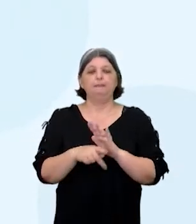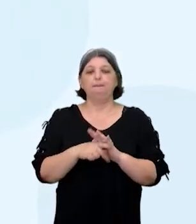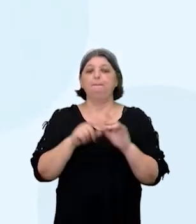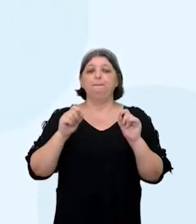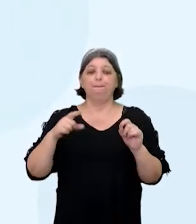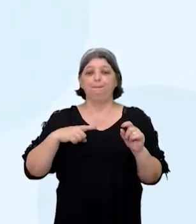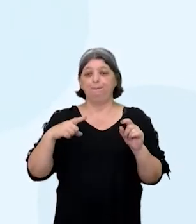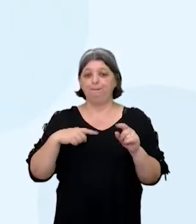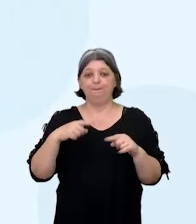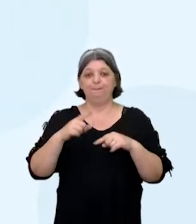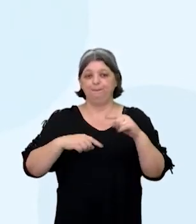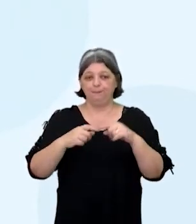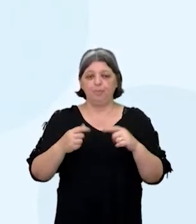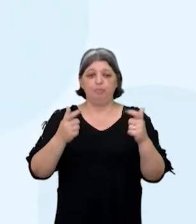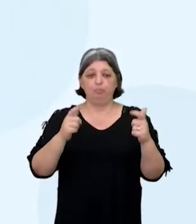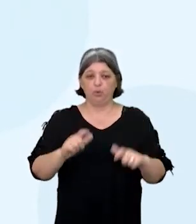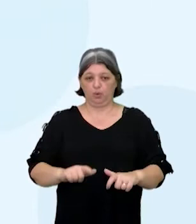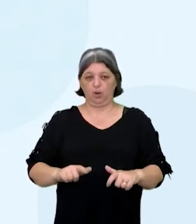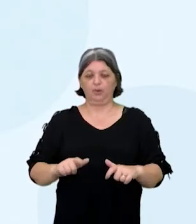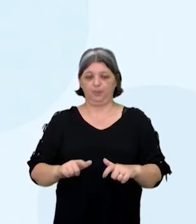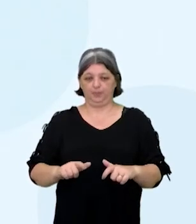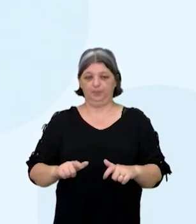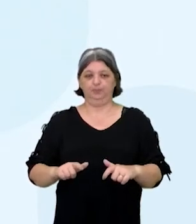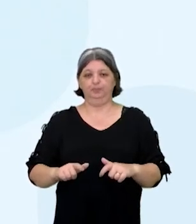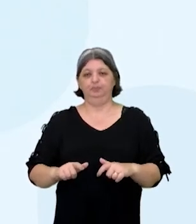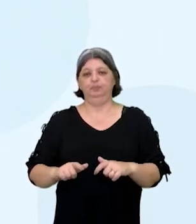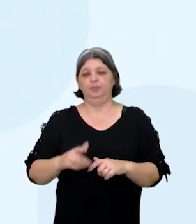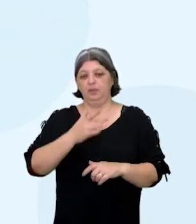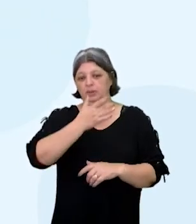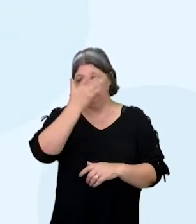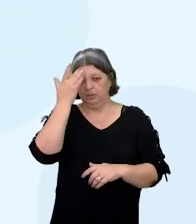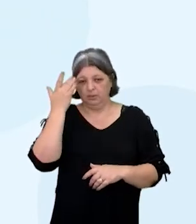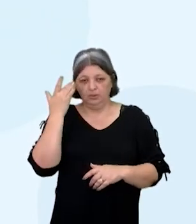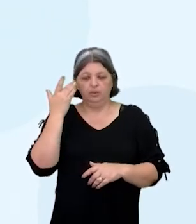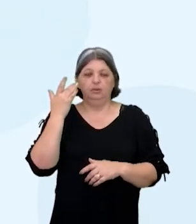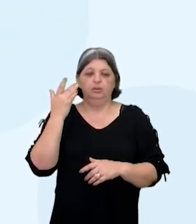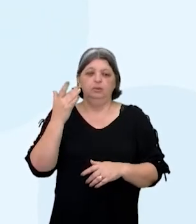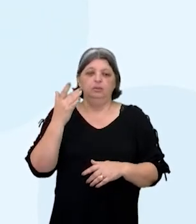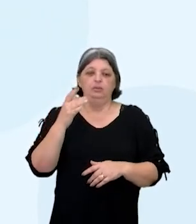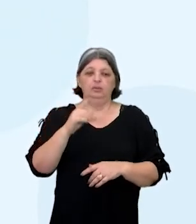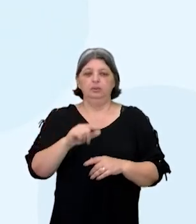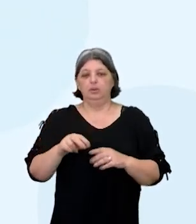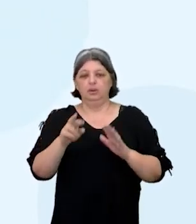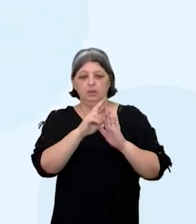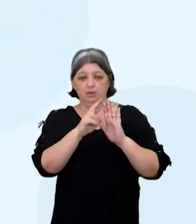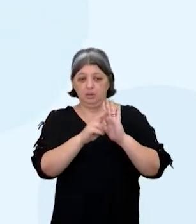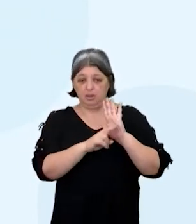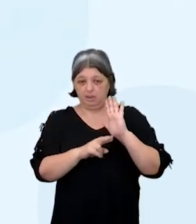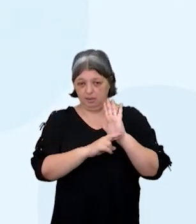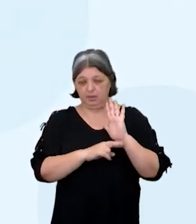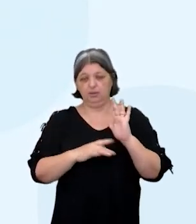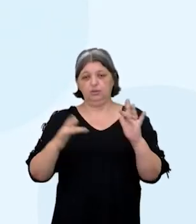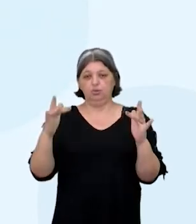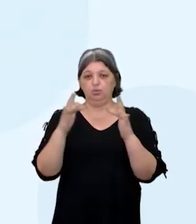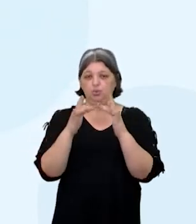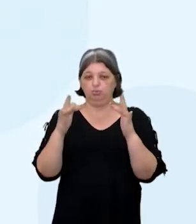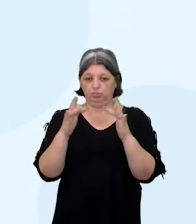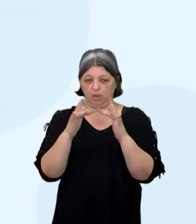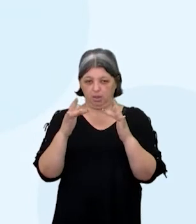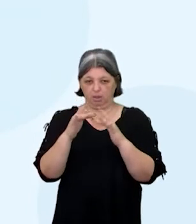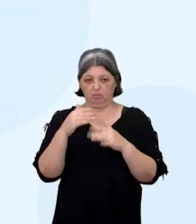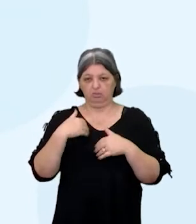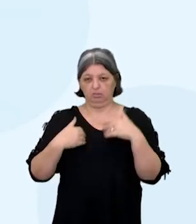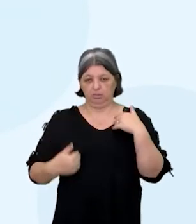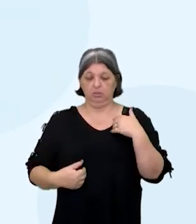aí, o local, o mestre, as regras, o contato físico, os